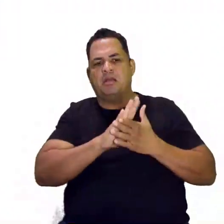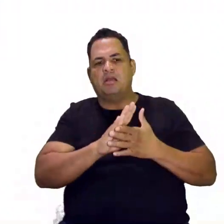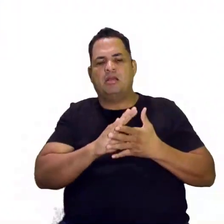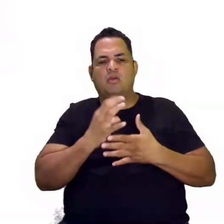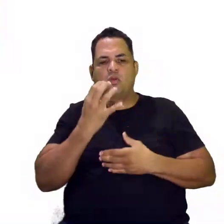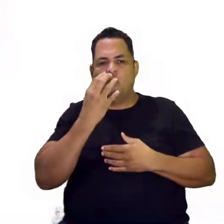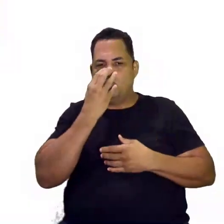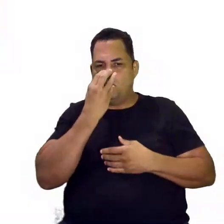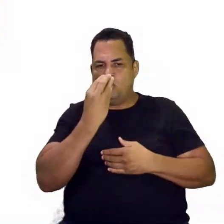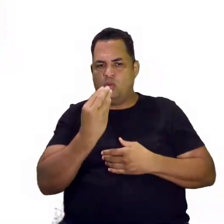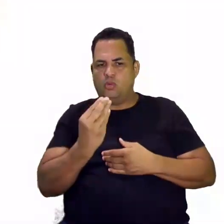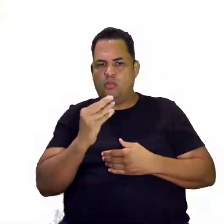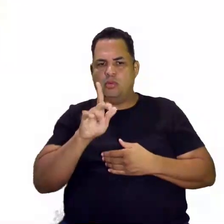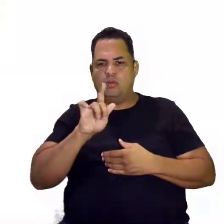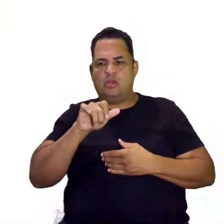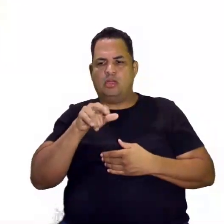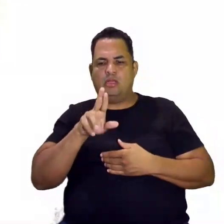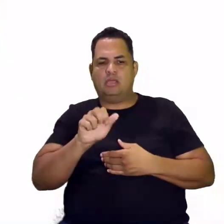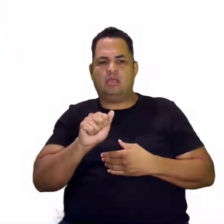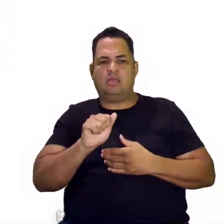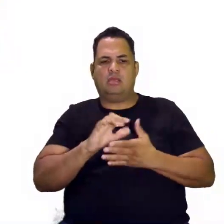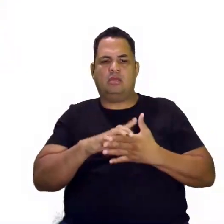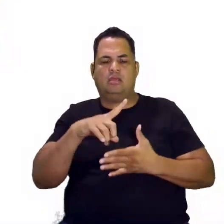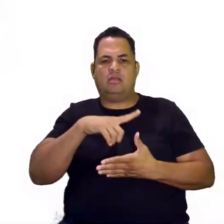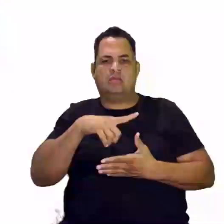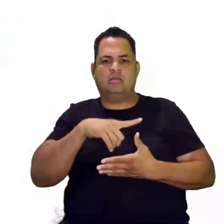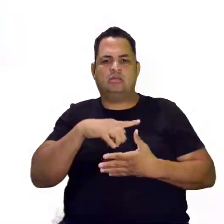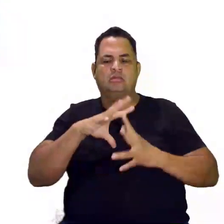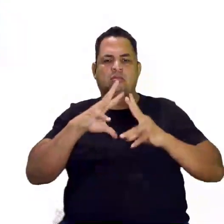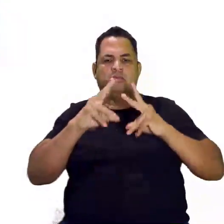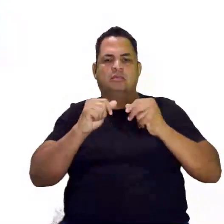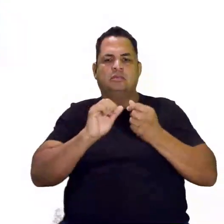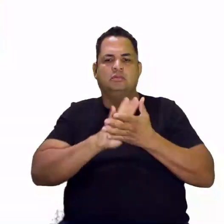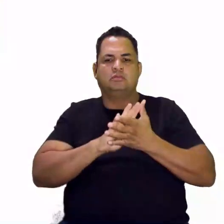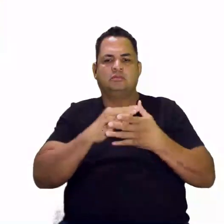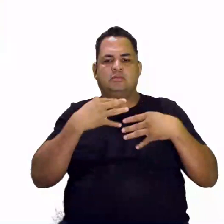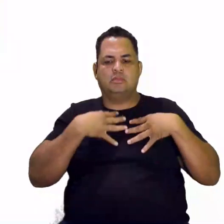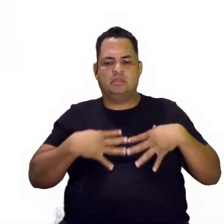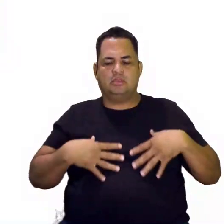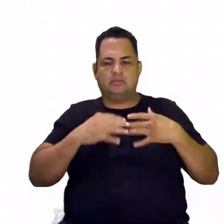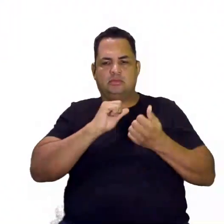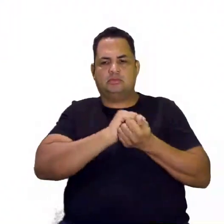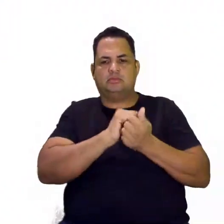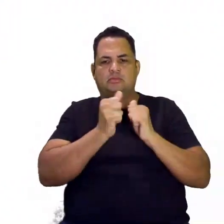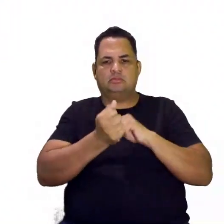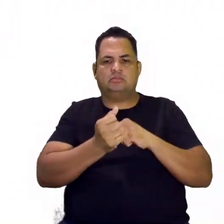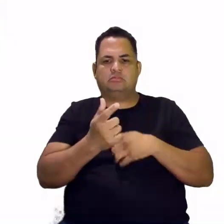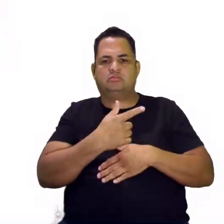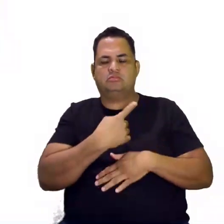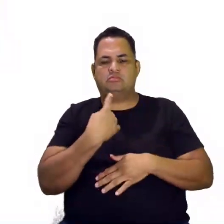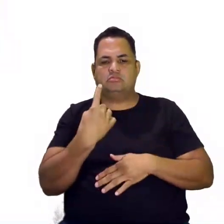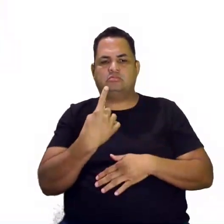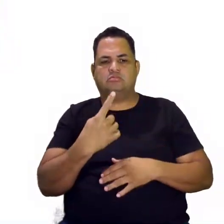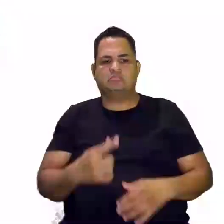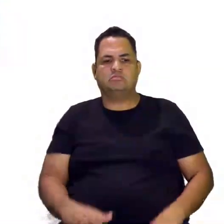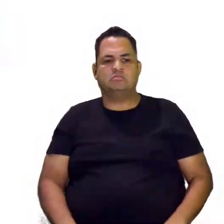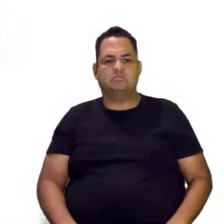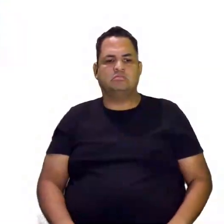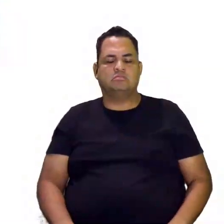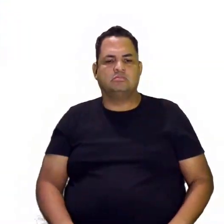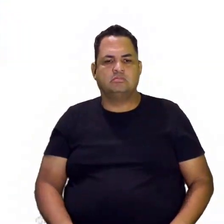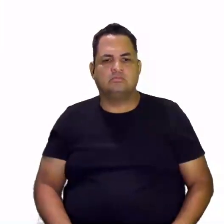gente? A pelagem dele, ela é toda adaptada para o ambiente onde a gente encontra eles. Então,